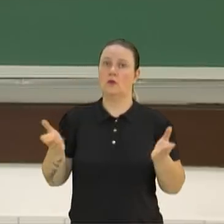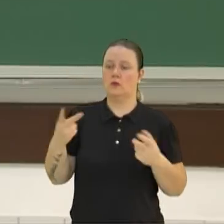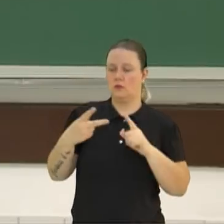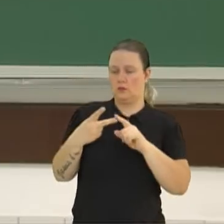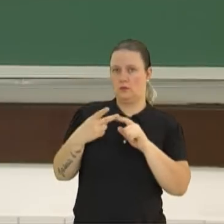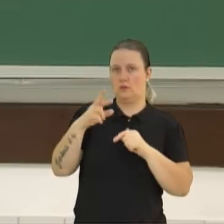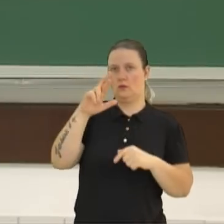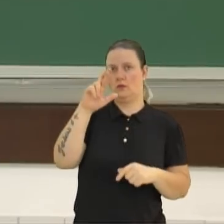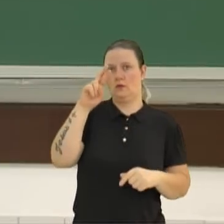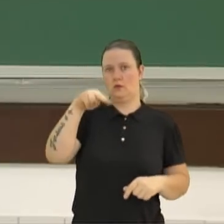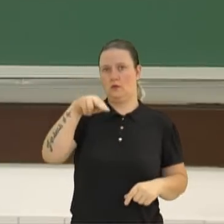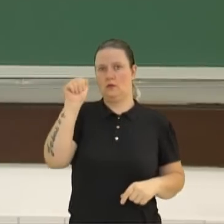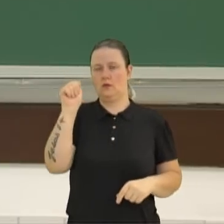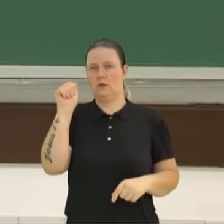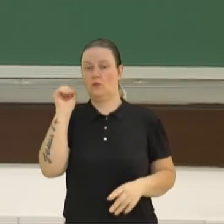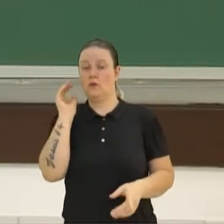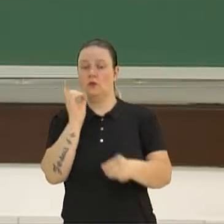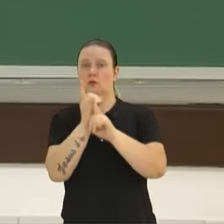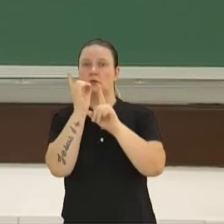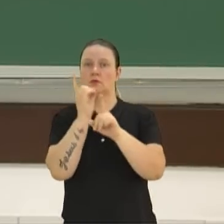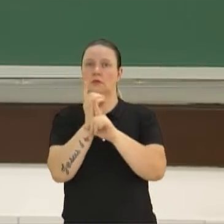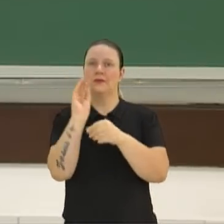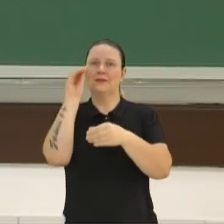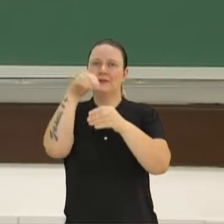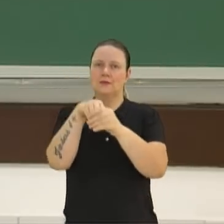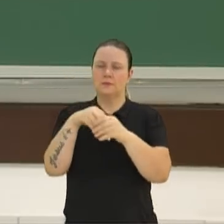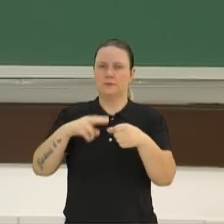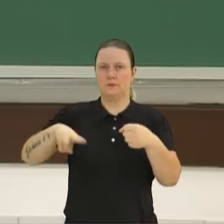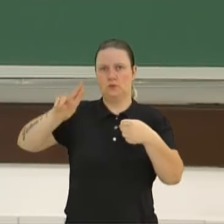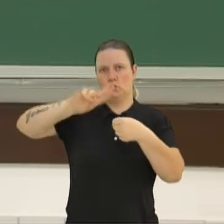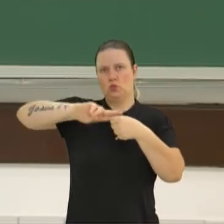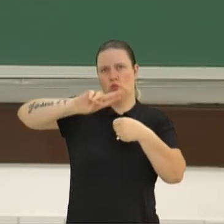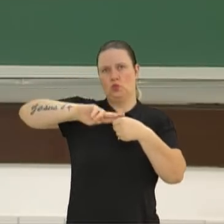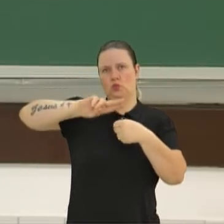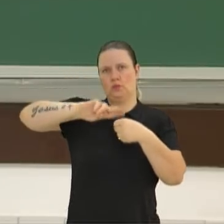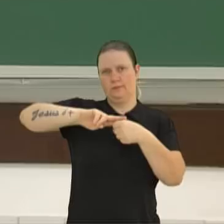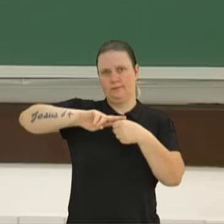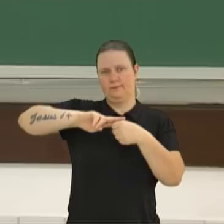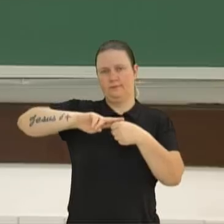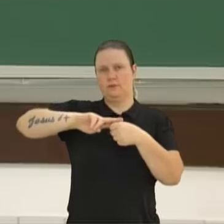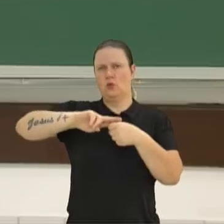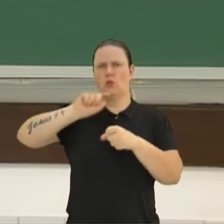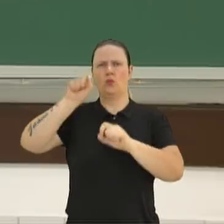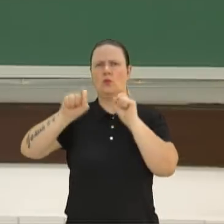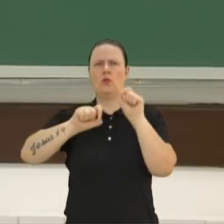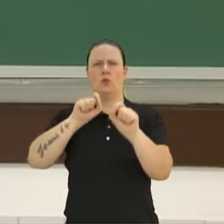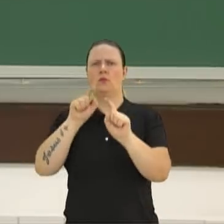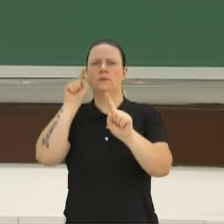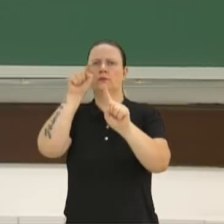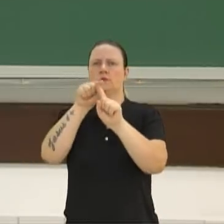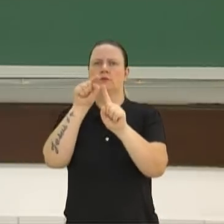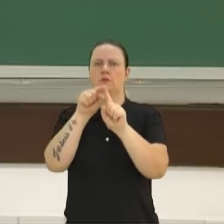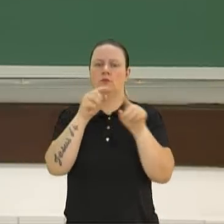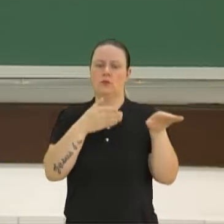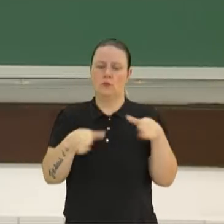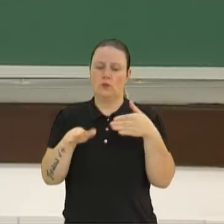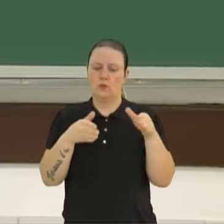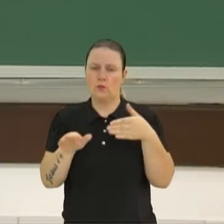desoxirribonucleico e o ácido ribonucleico. O ácido desoxirribonucleico é também chamado